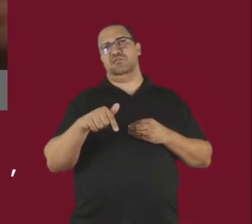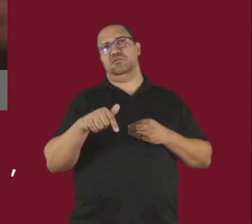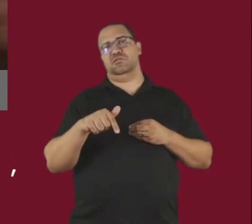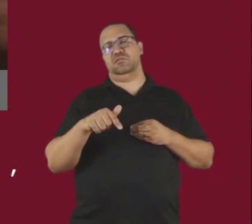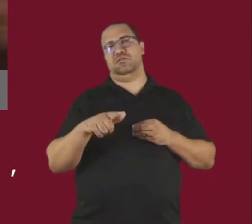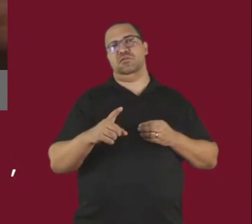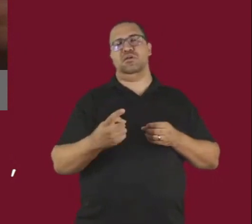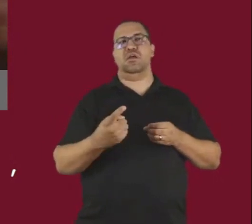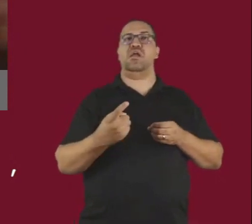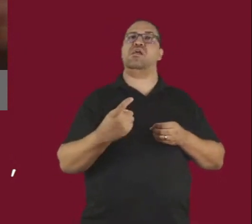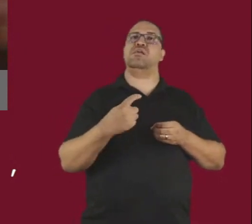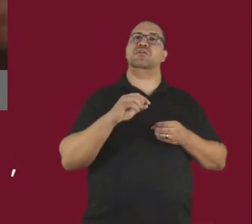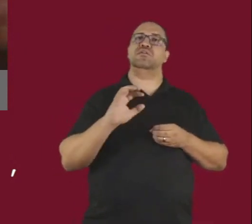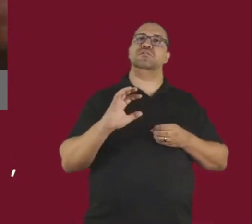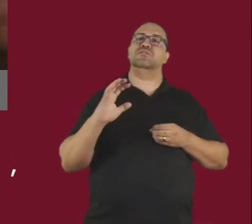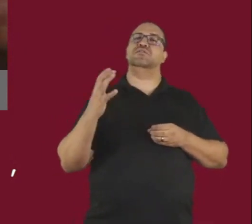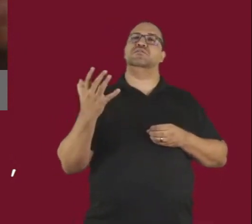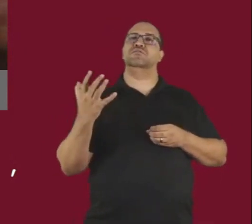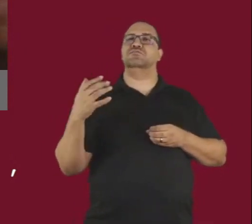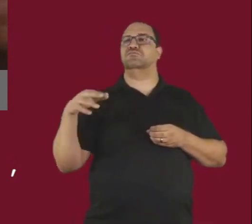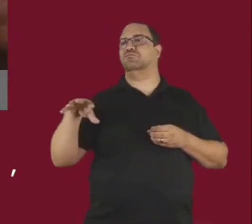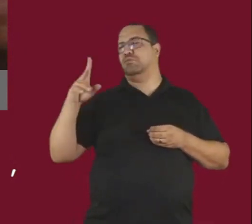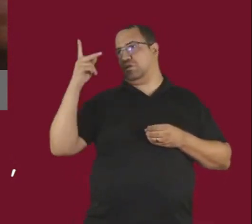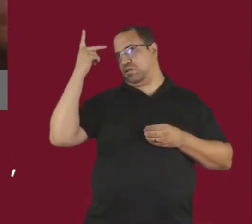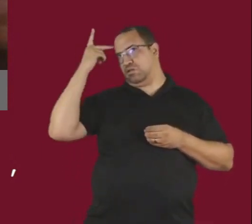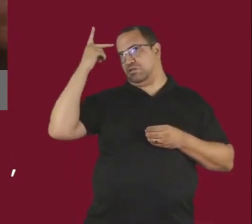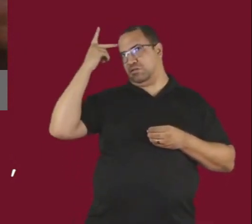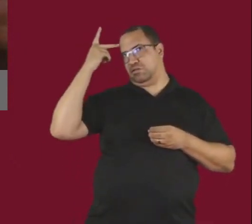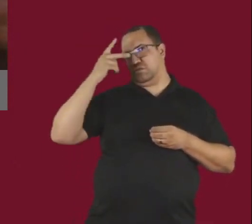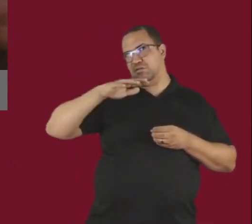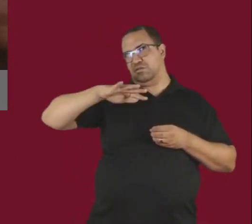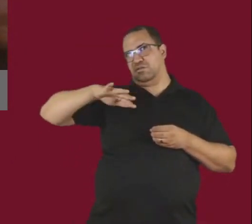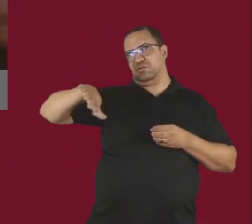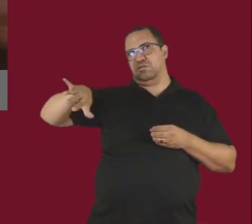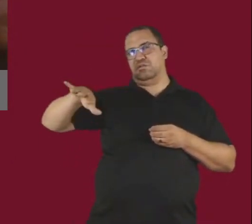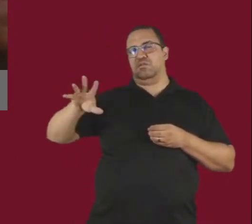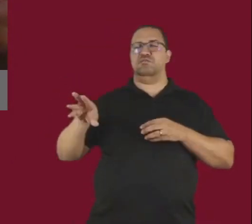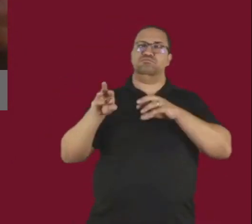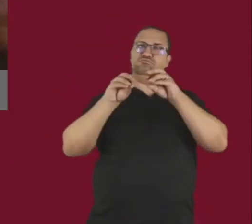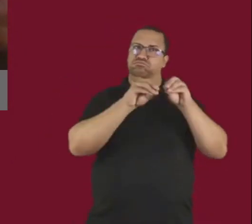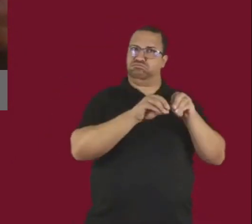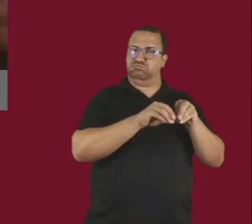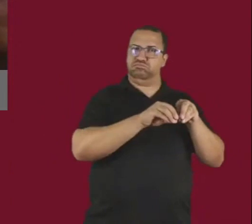isso possível. Eu saí, deixei São Paulo, onde eu vivia 17 anos, me mudei para cá.